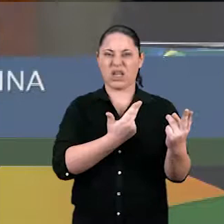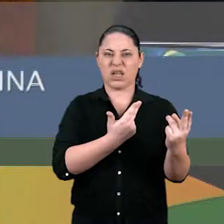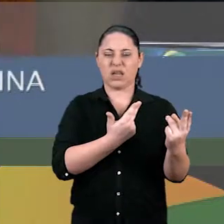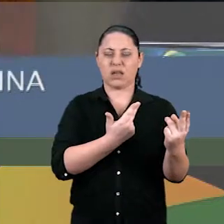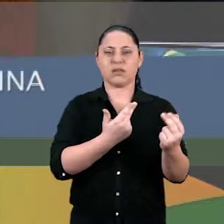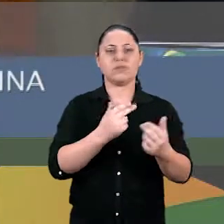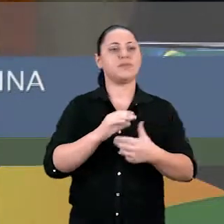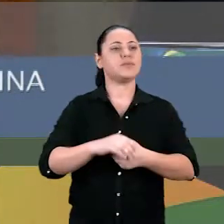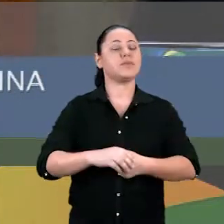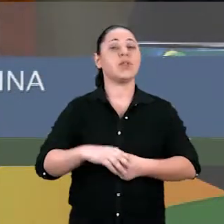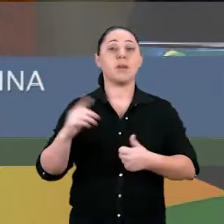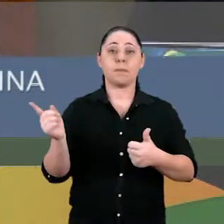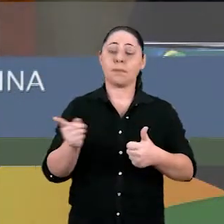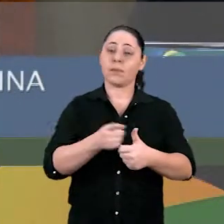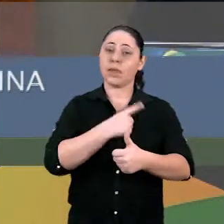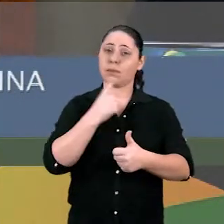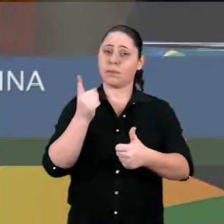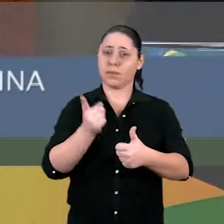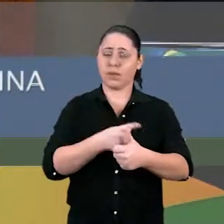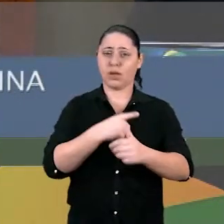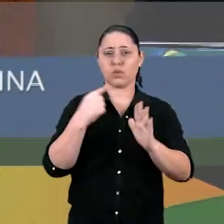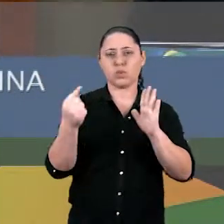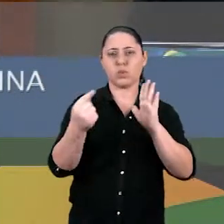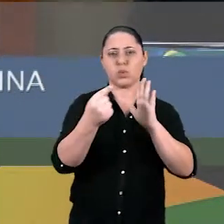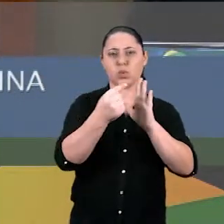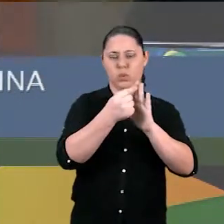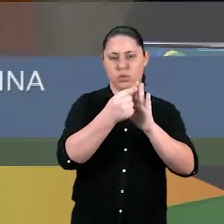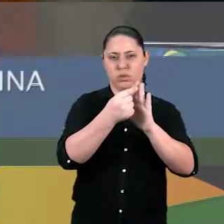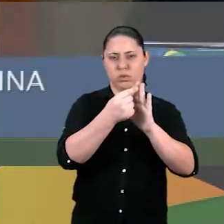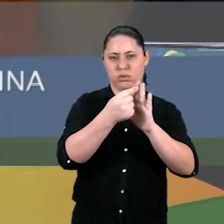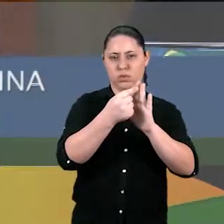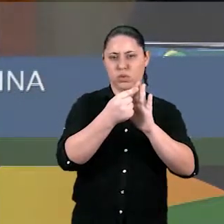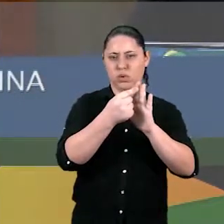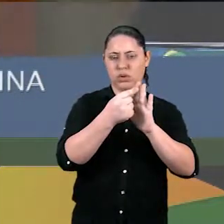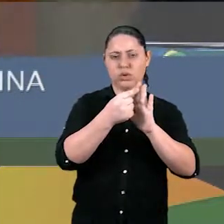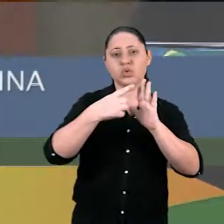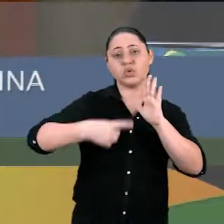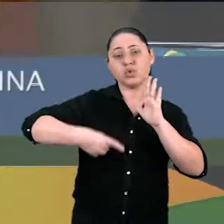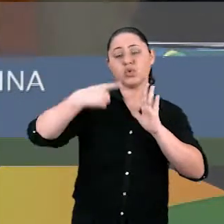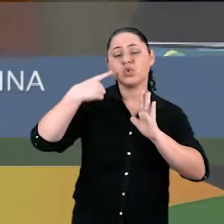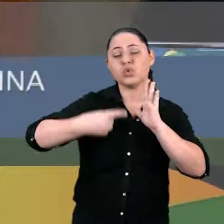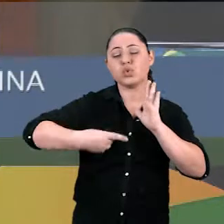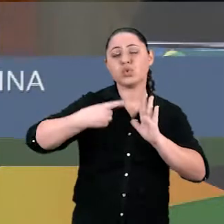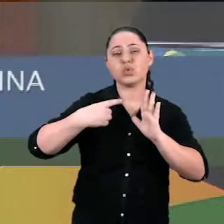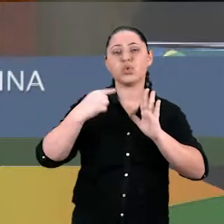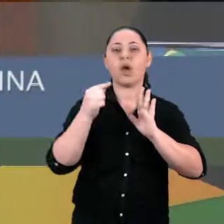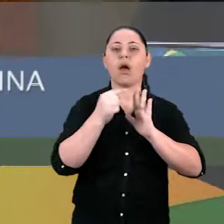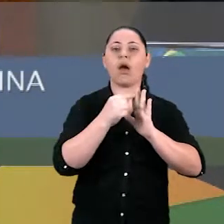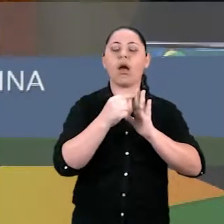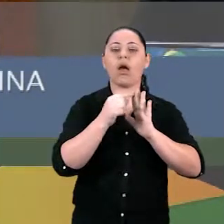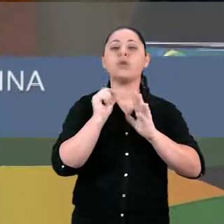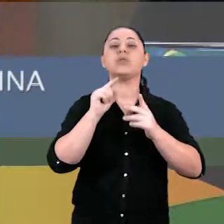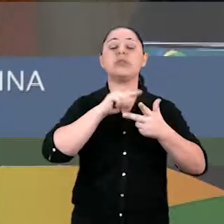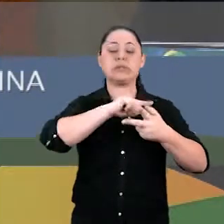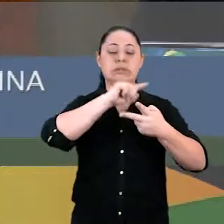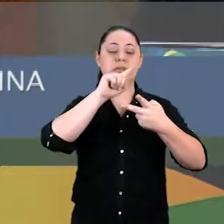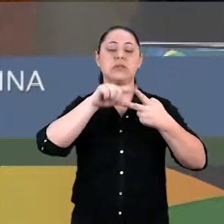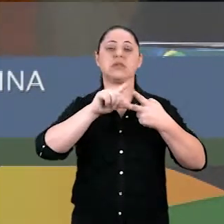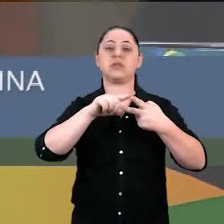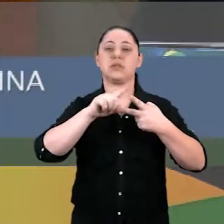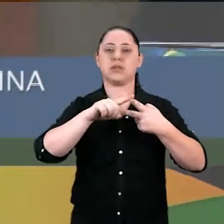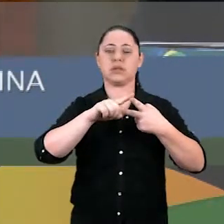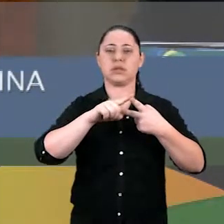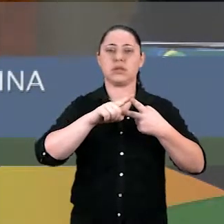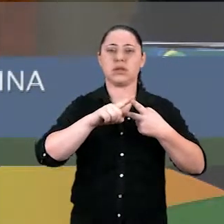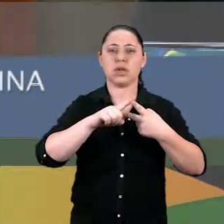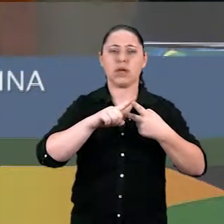subcontinente latino-americano. Primeiro aspecto que a doutrina como um todo discute quanto à determinação do